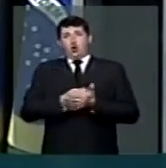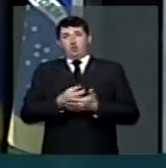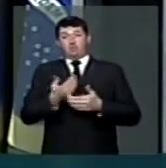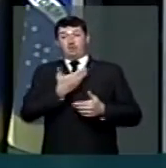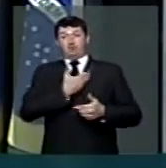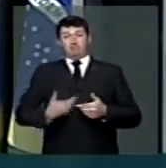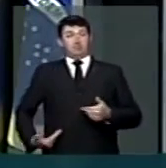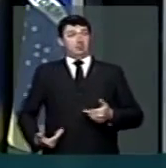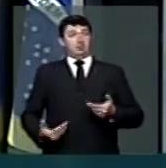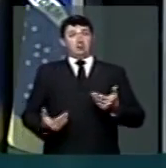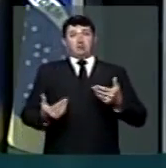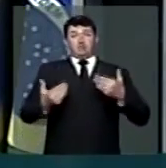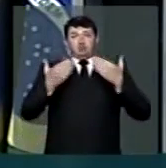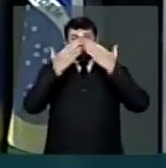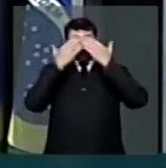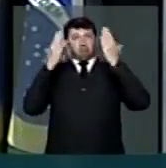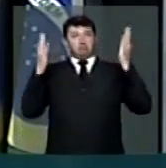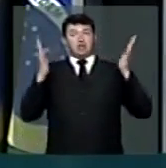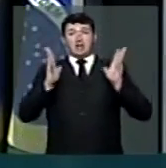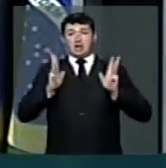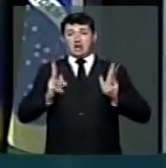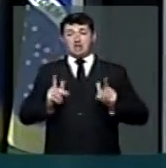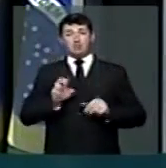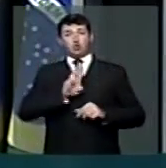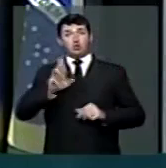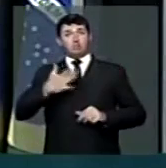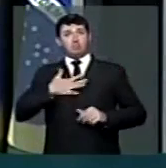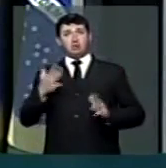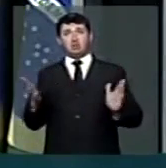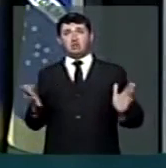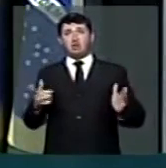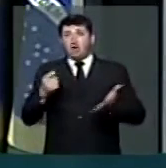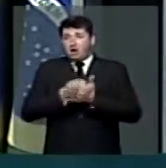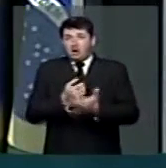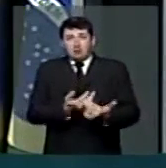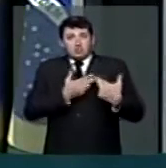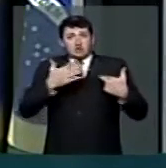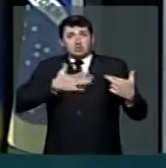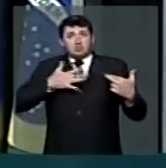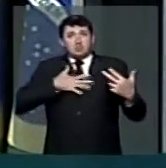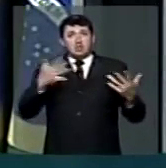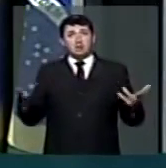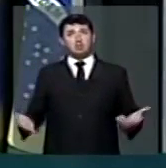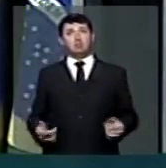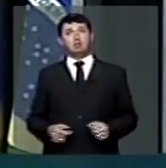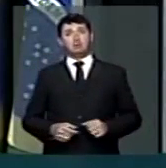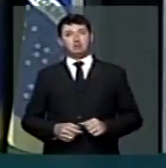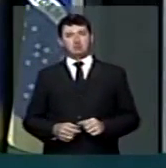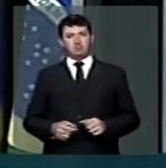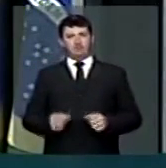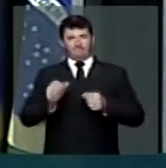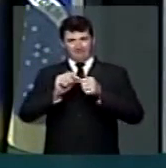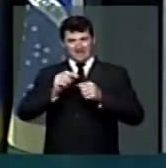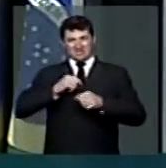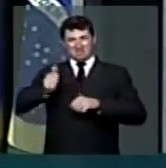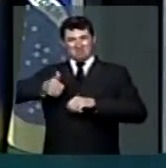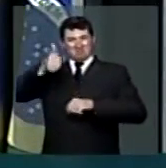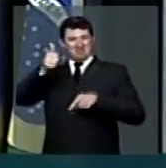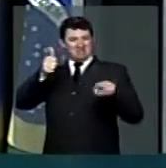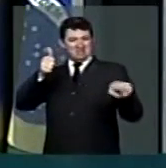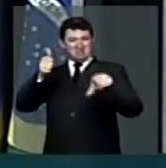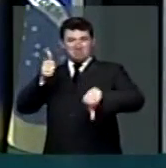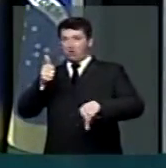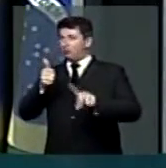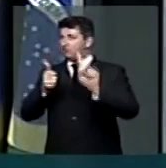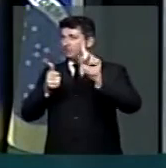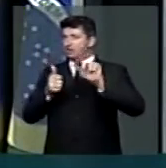vida absolutamente ilibada e transparente. É dever meu. Isso não me torna melhor do que ninguém. E